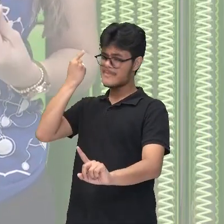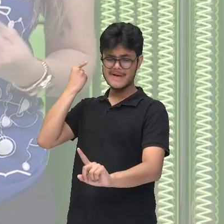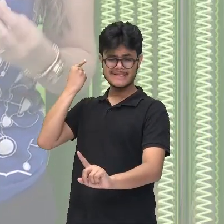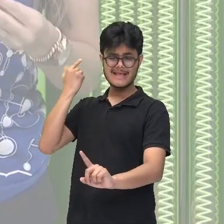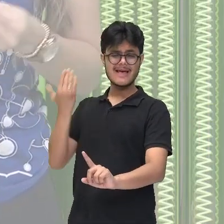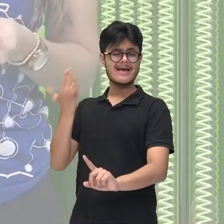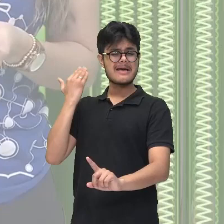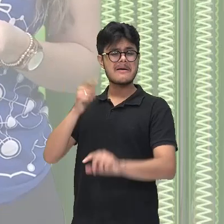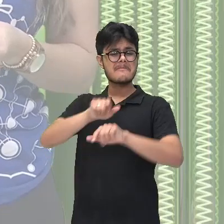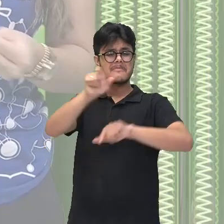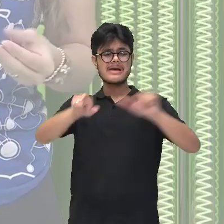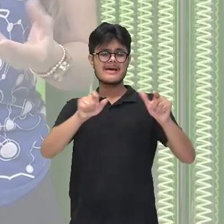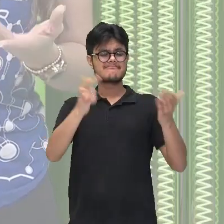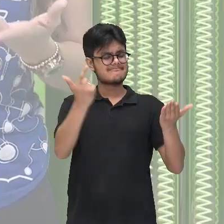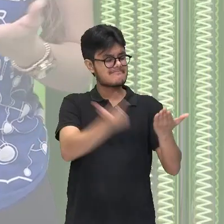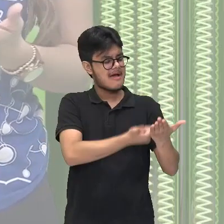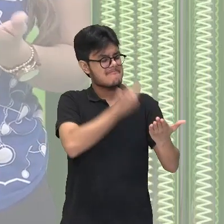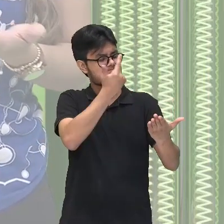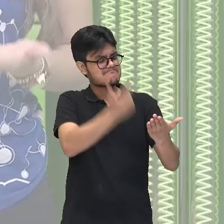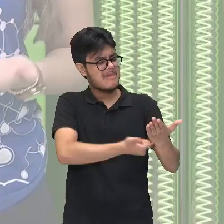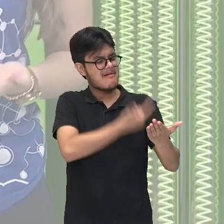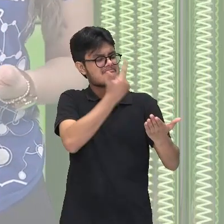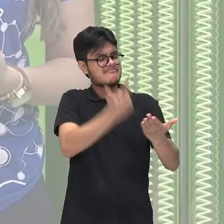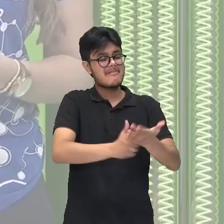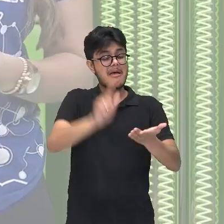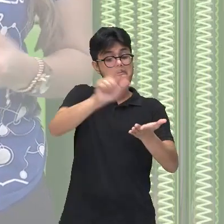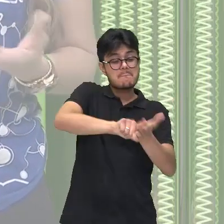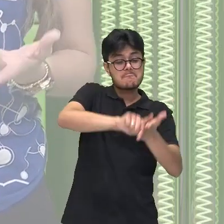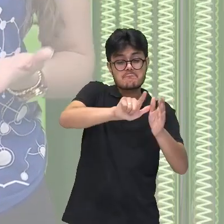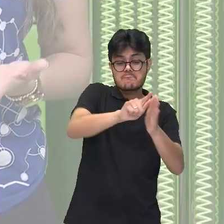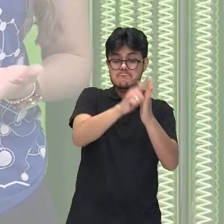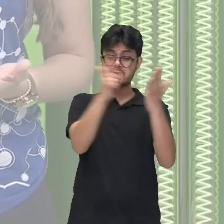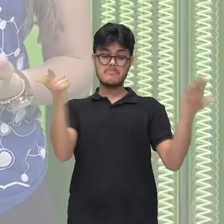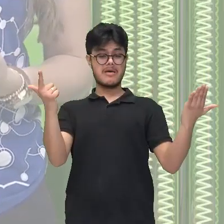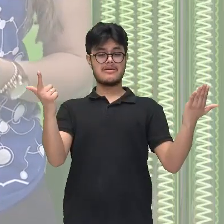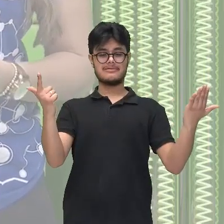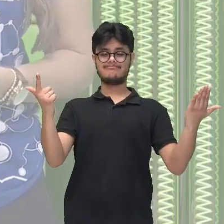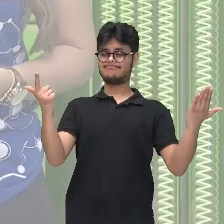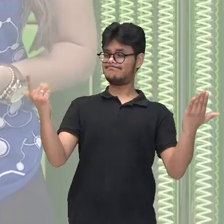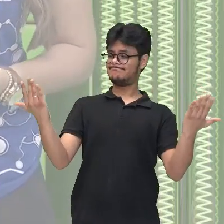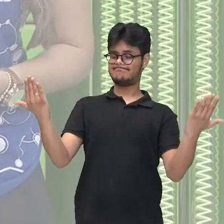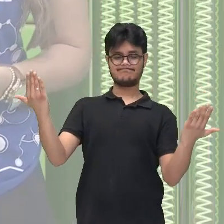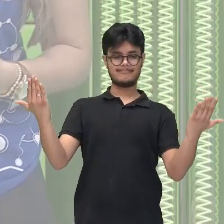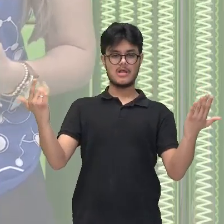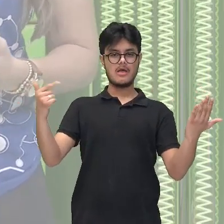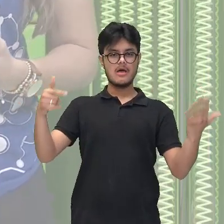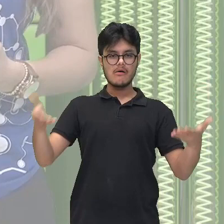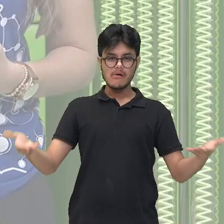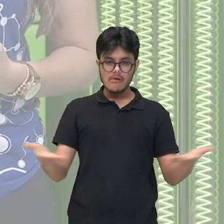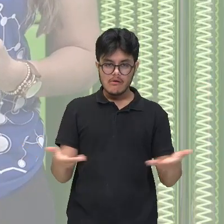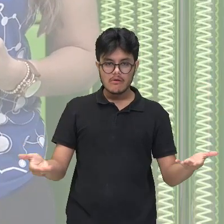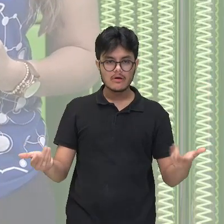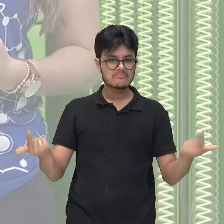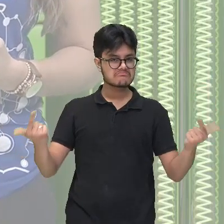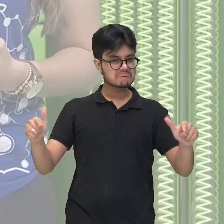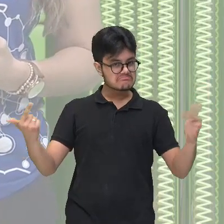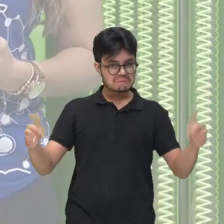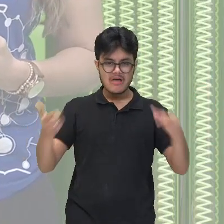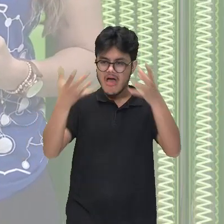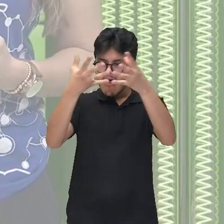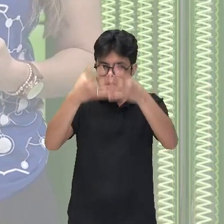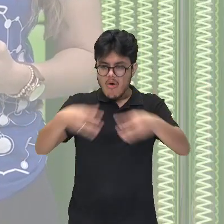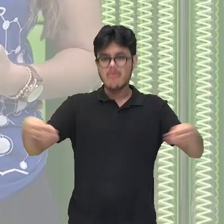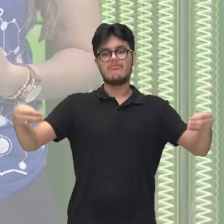muito jornal de papel. Hoje a gente mal vê jornal de papel, não é mesmo? Então,